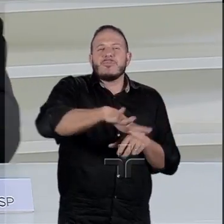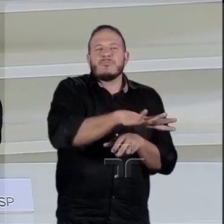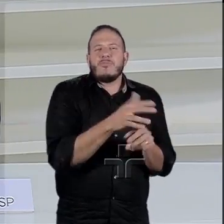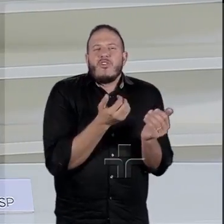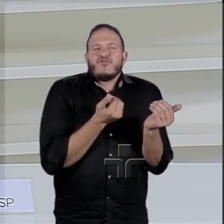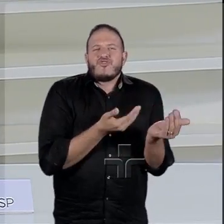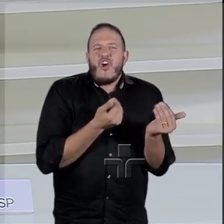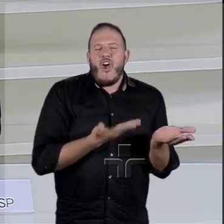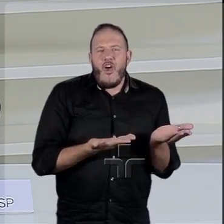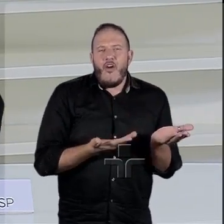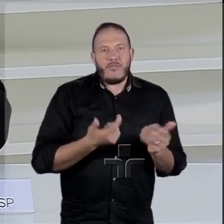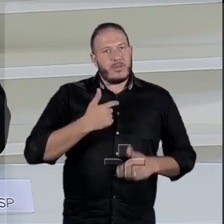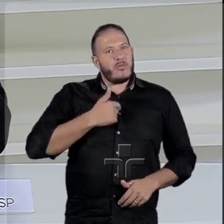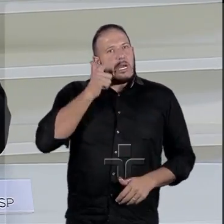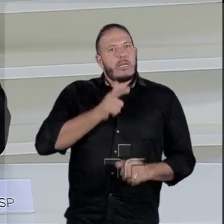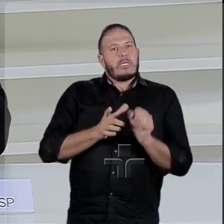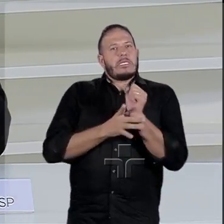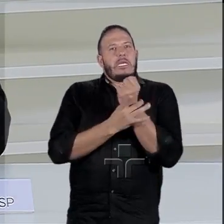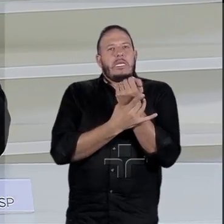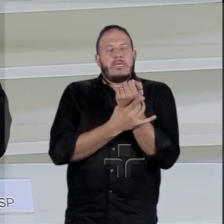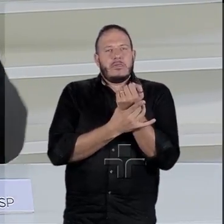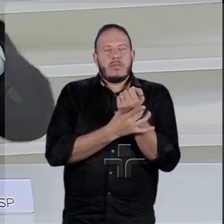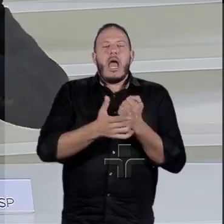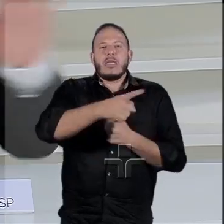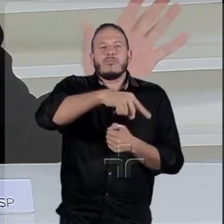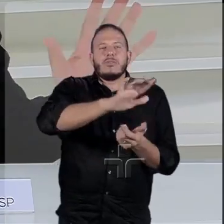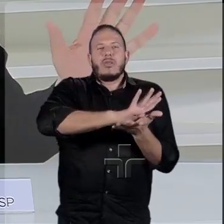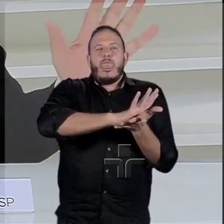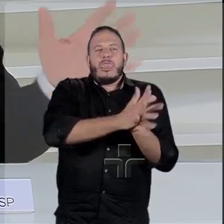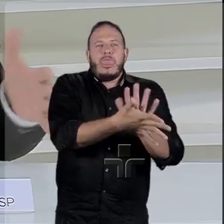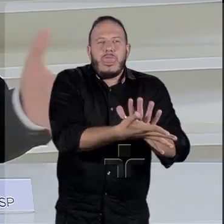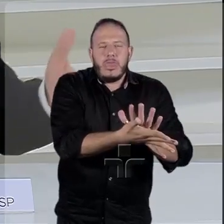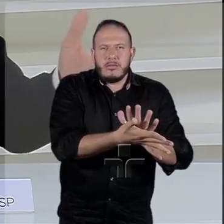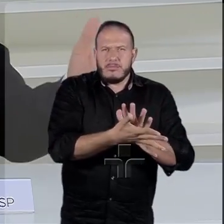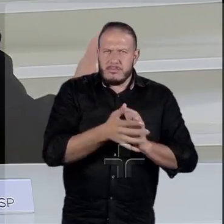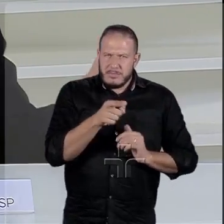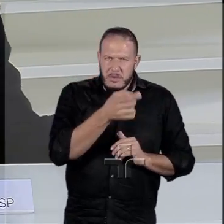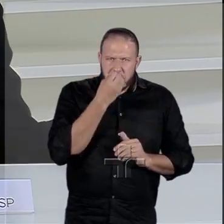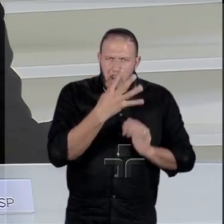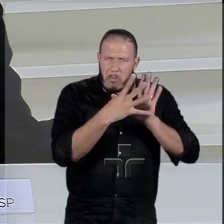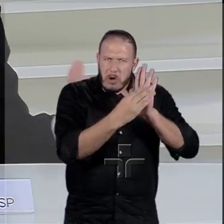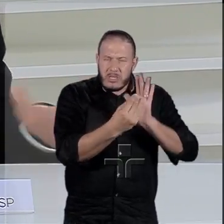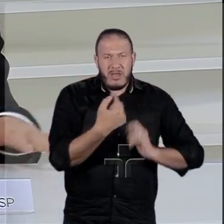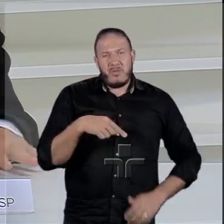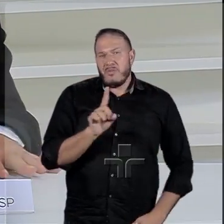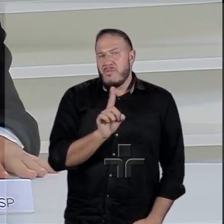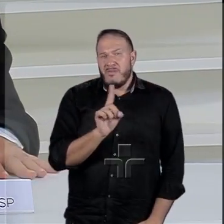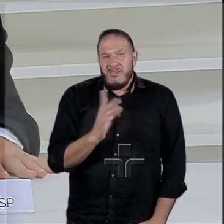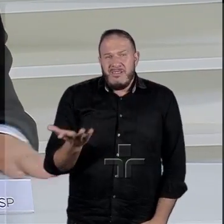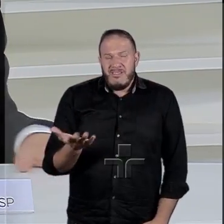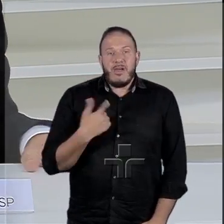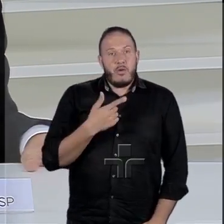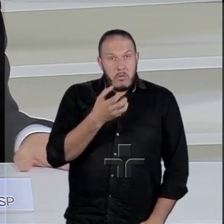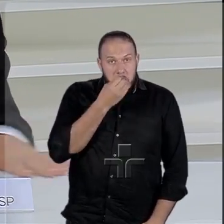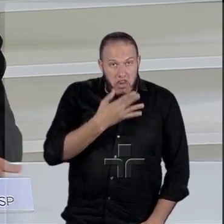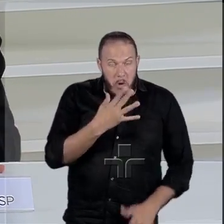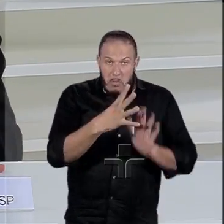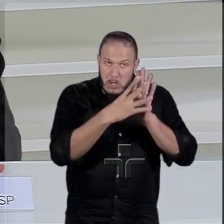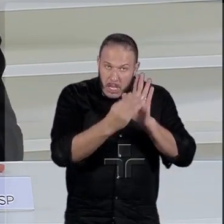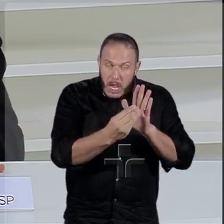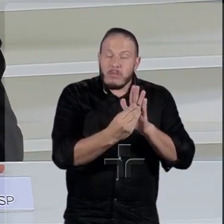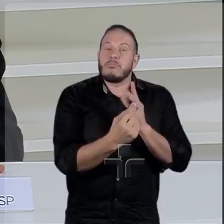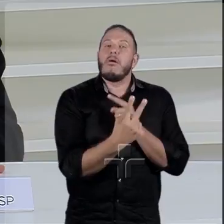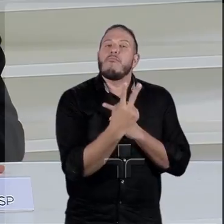eu quero a garantia e mato a futura geração. Esse não é um bom modelo. Um bom modelo é aquele que dá uma proteção mínima